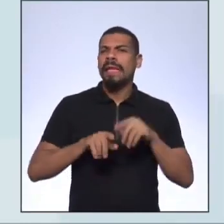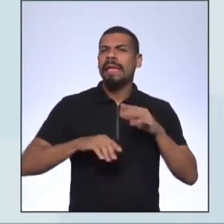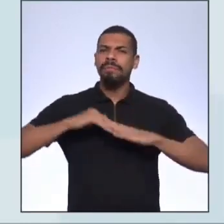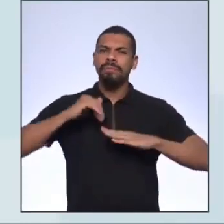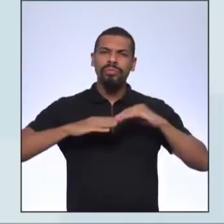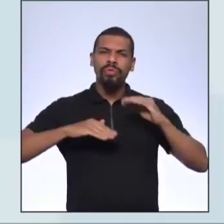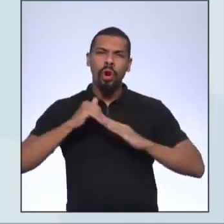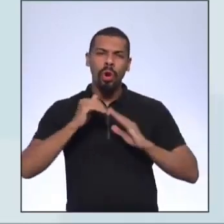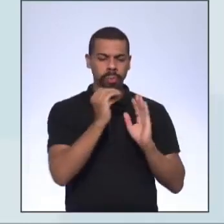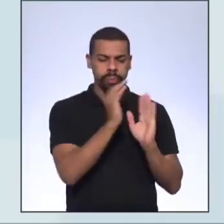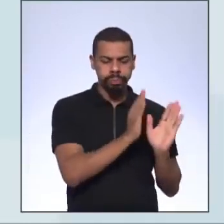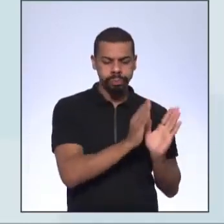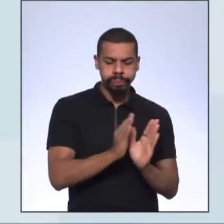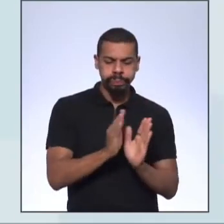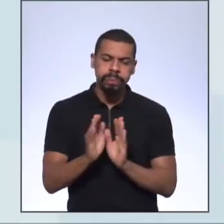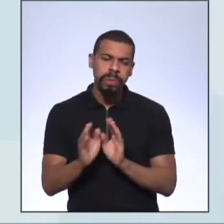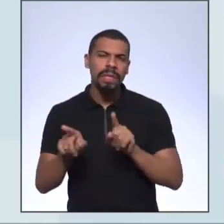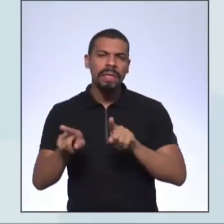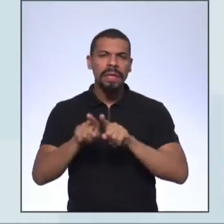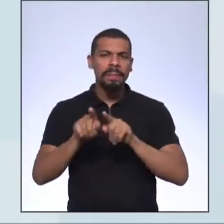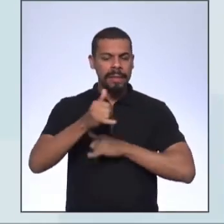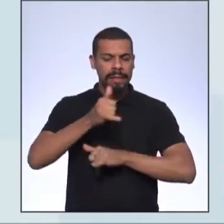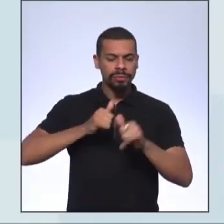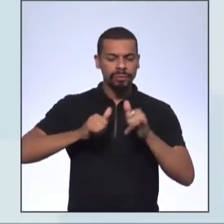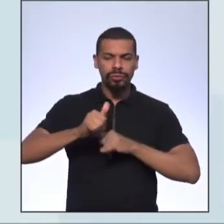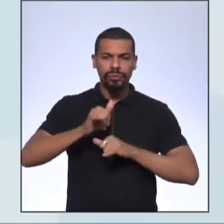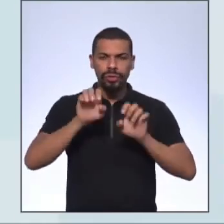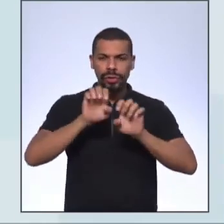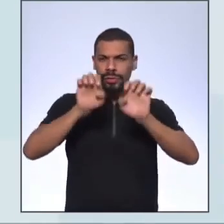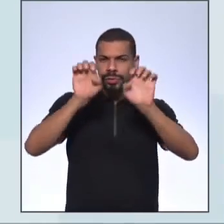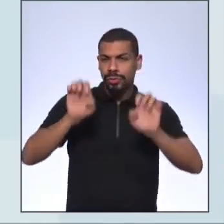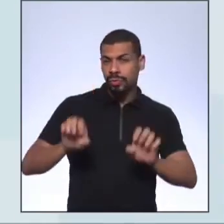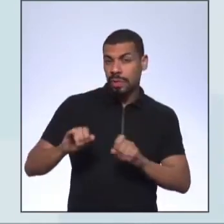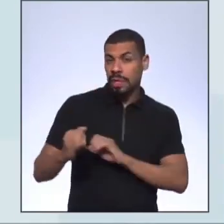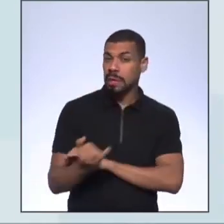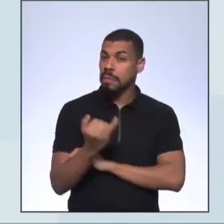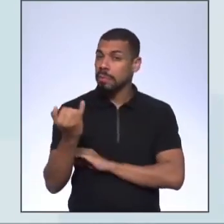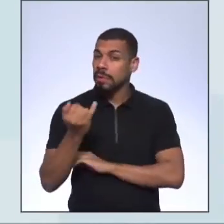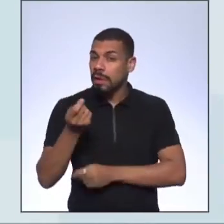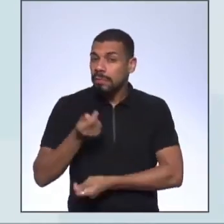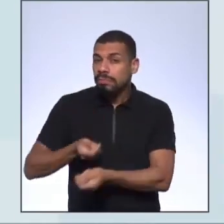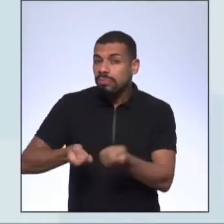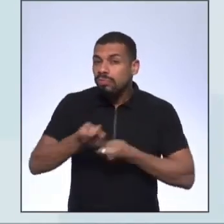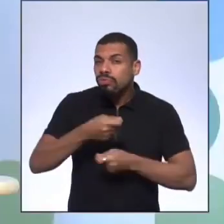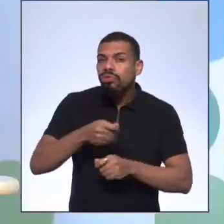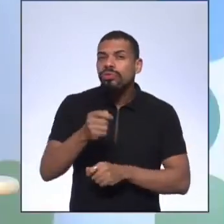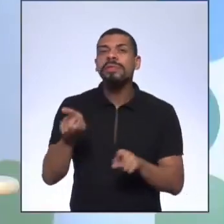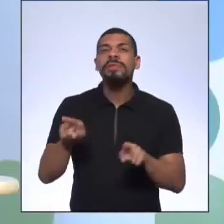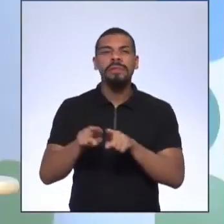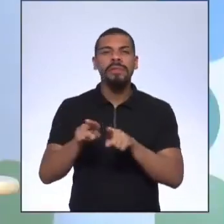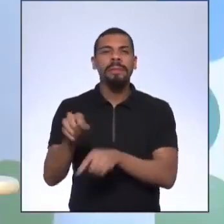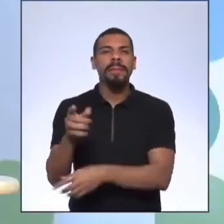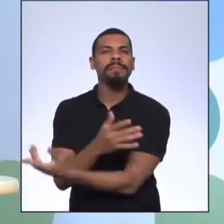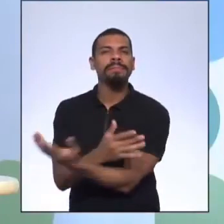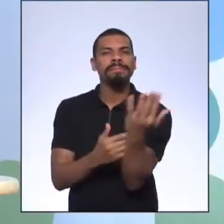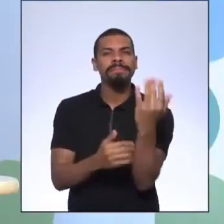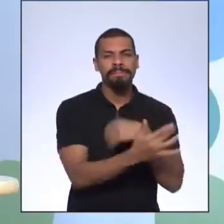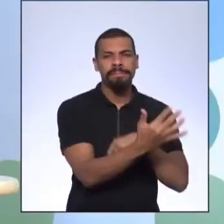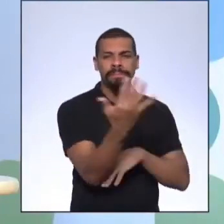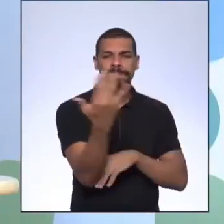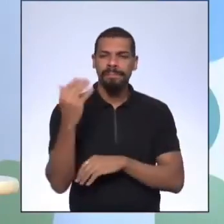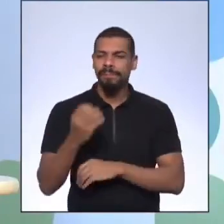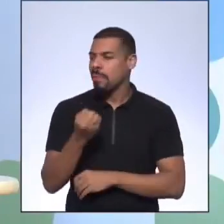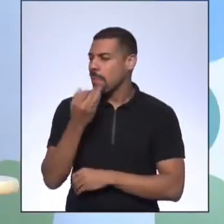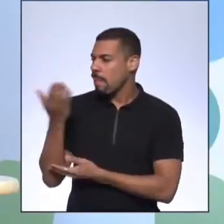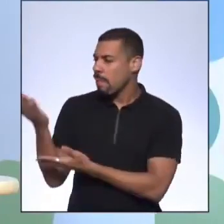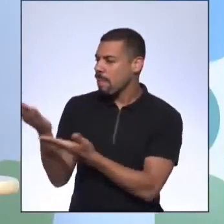de organização, obtenção de energia, estruturas, importância econômica e ecológica. Passo para você, Dani, uma boa